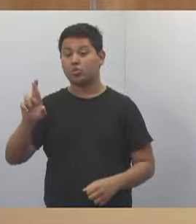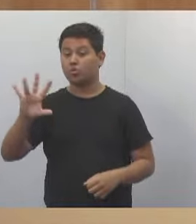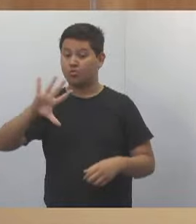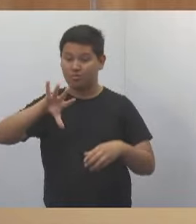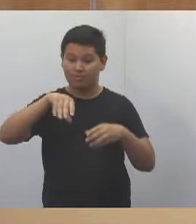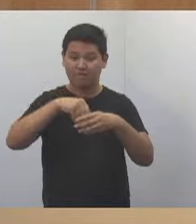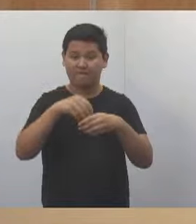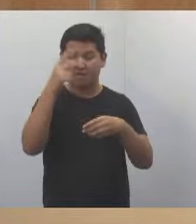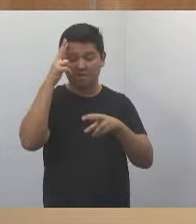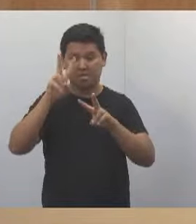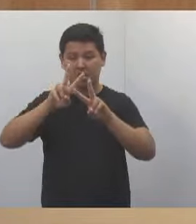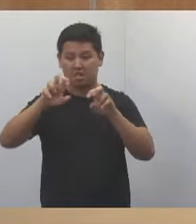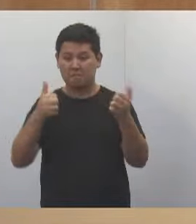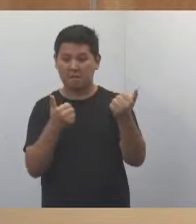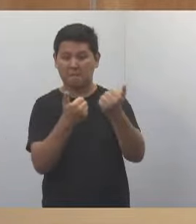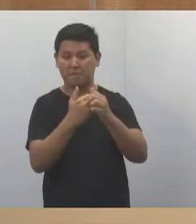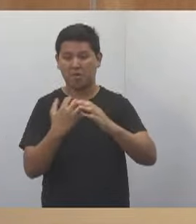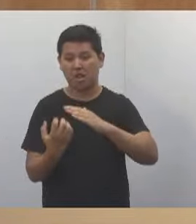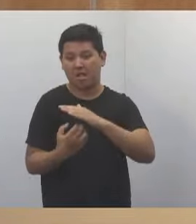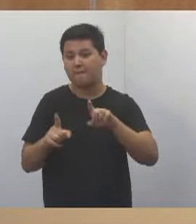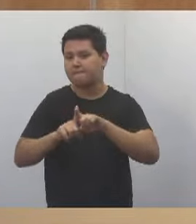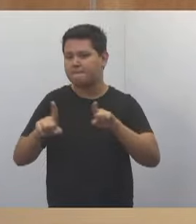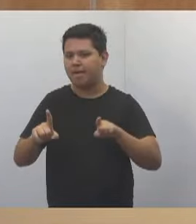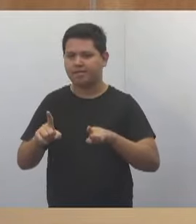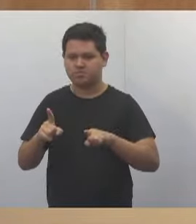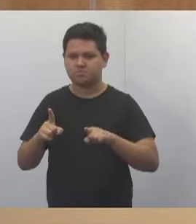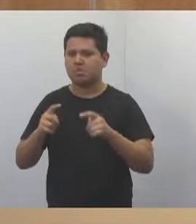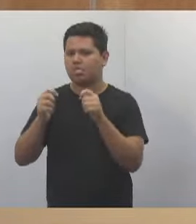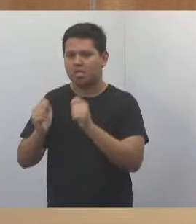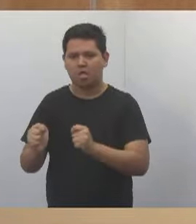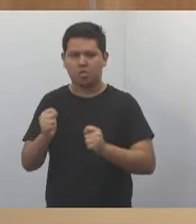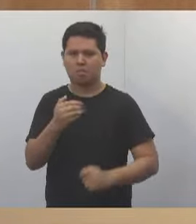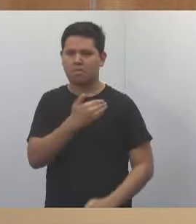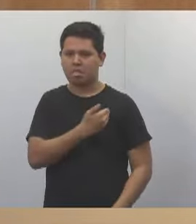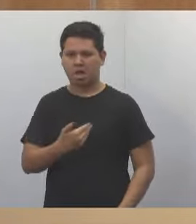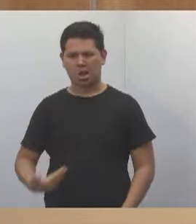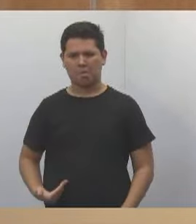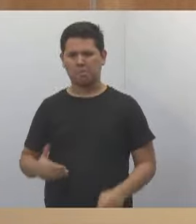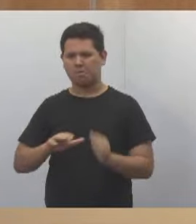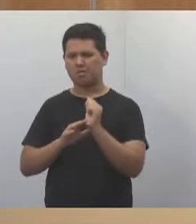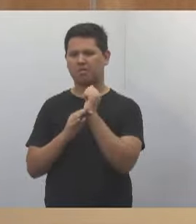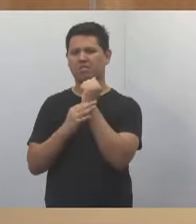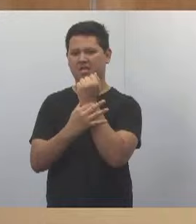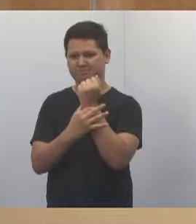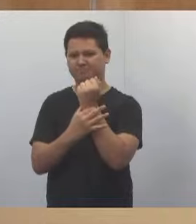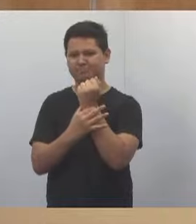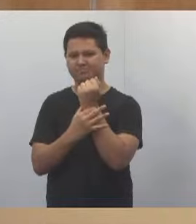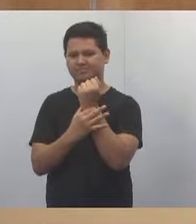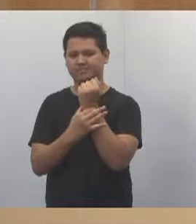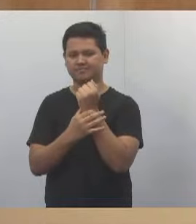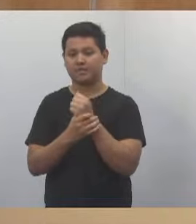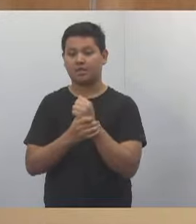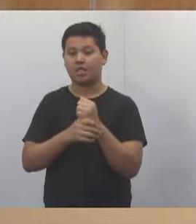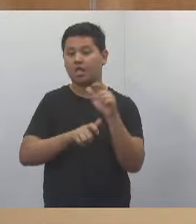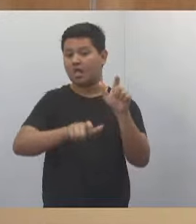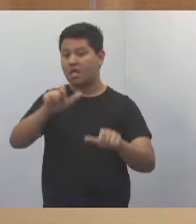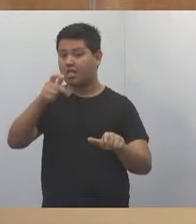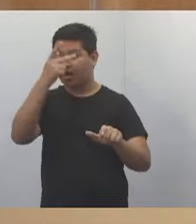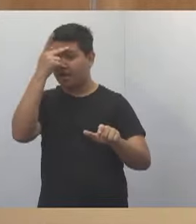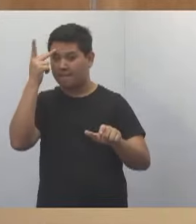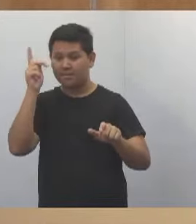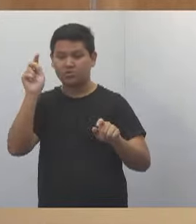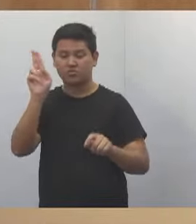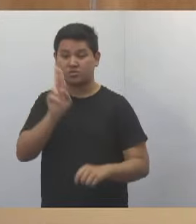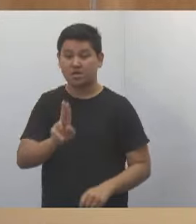do apoio de uma empresa. Mas do poder público eu não vi ainda uma ação sobre a segurança das pessoas que utilizam